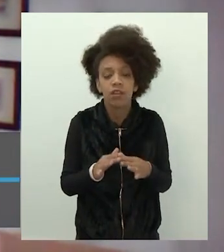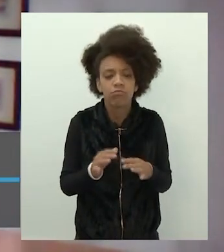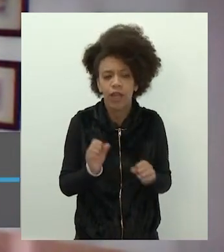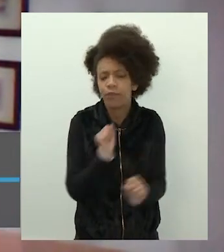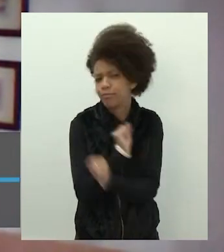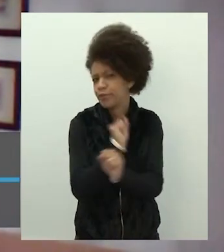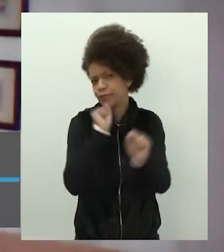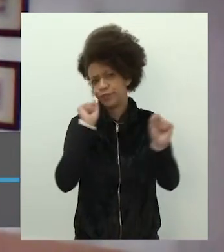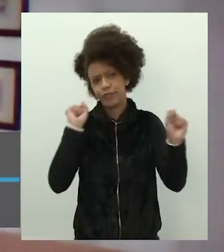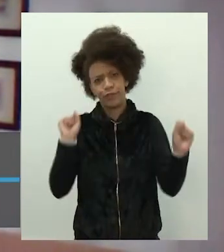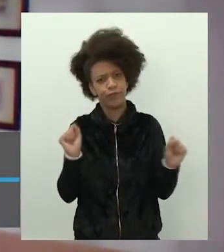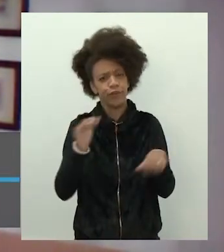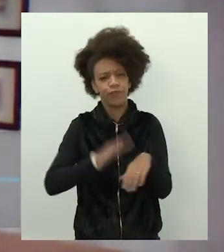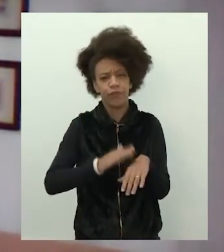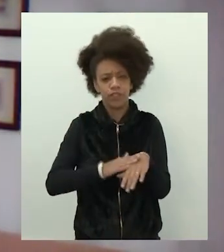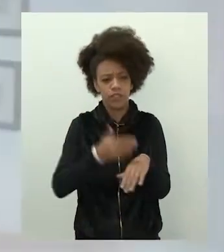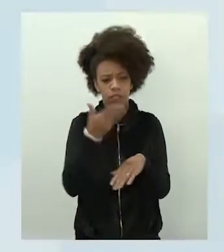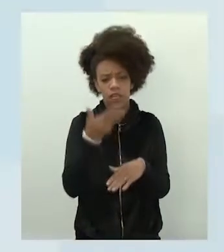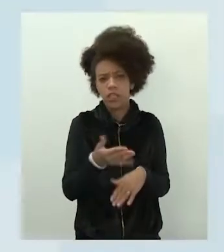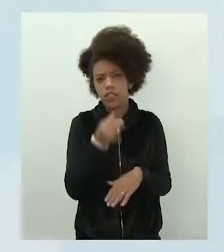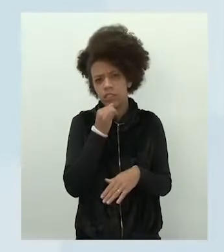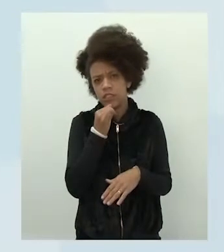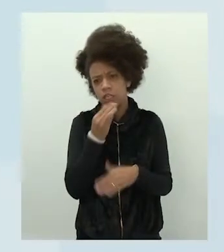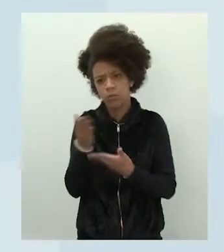de fazer esse tipo de atividade.